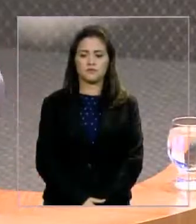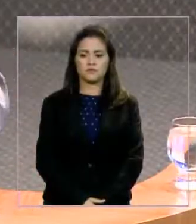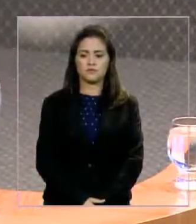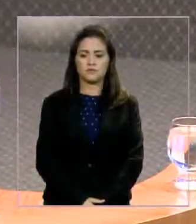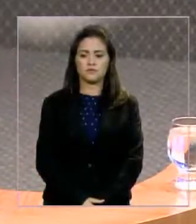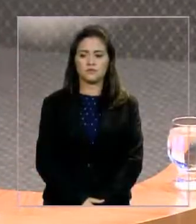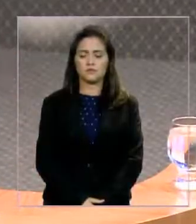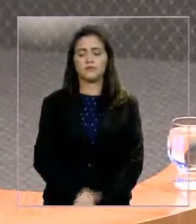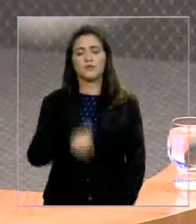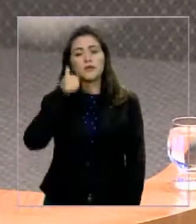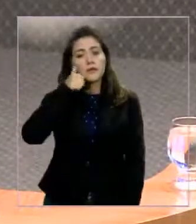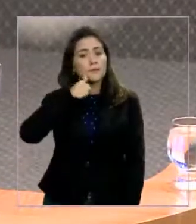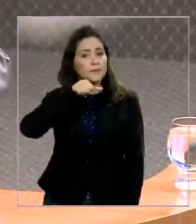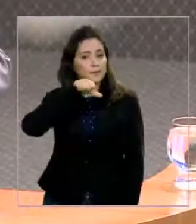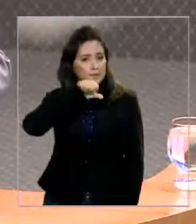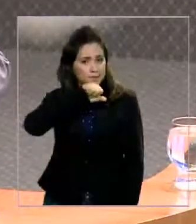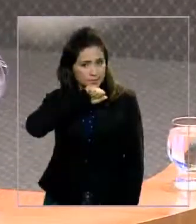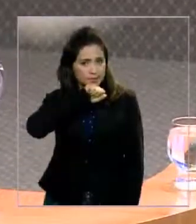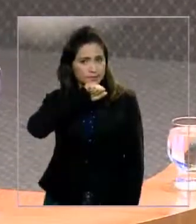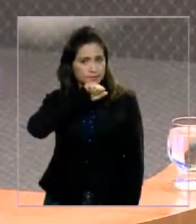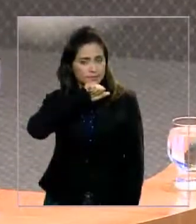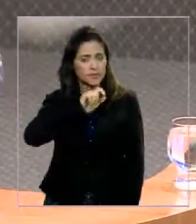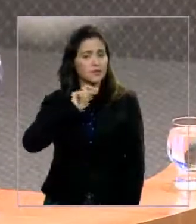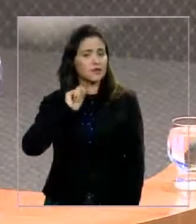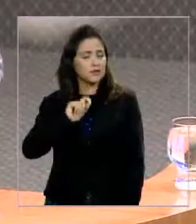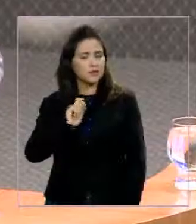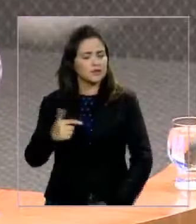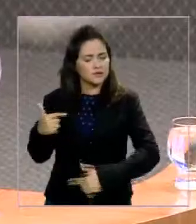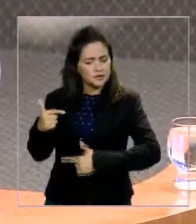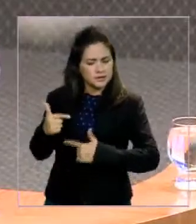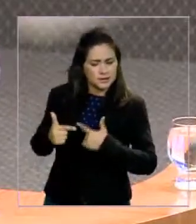Relatos de mães que lutam